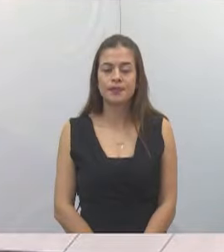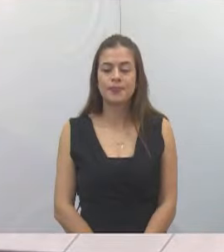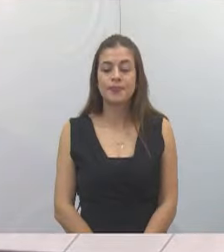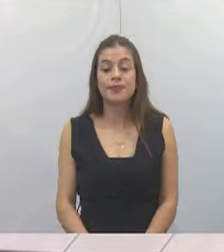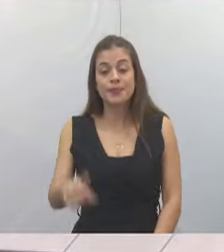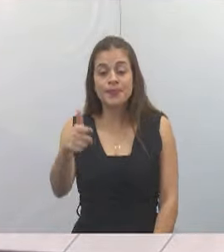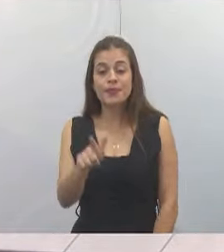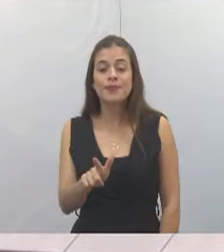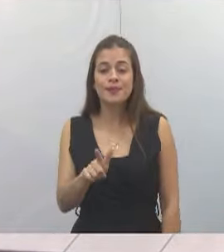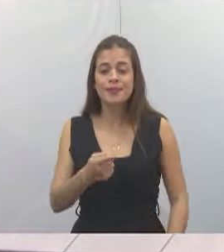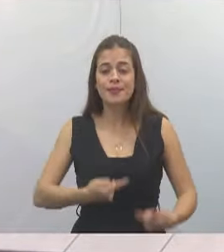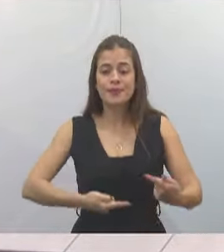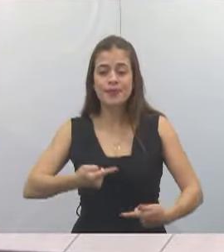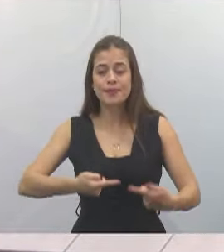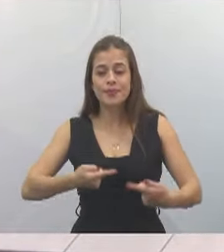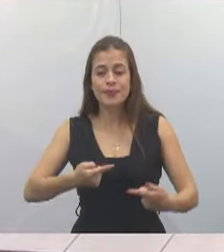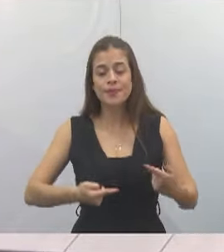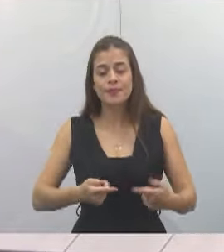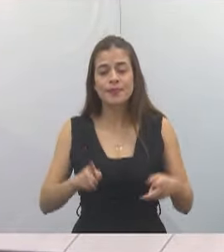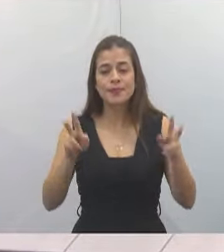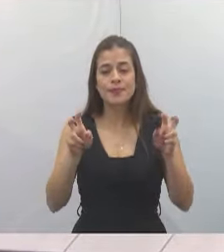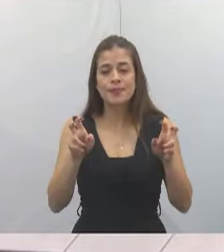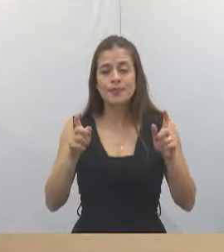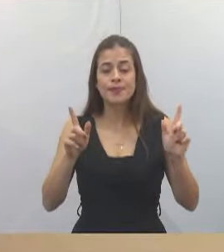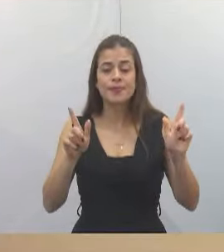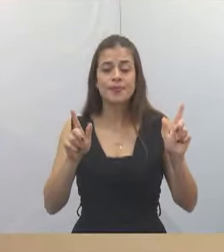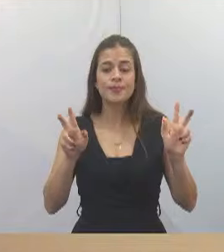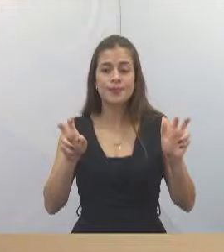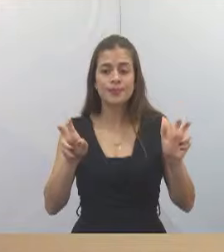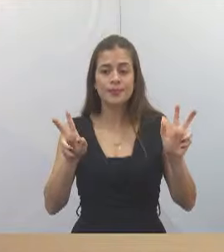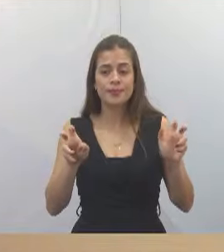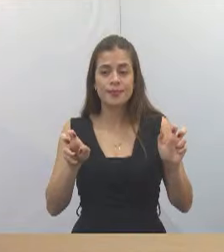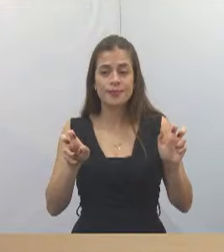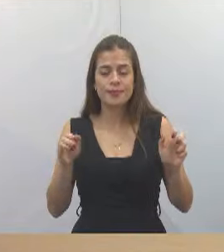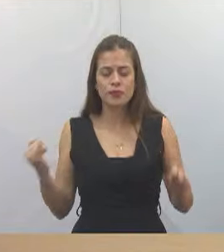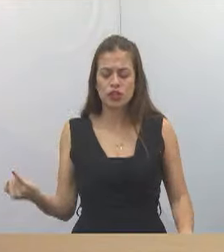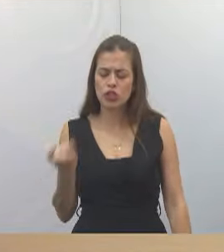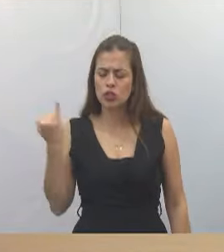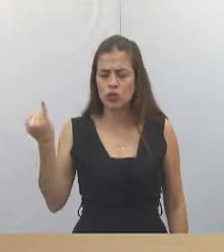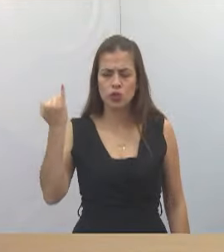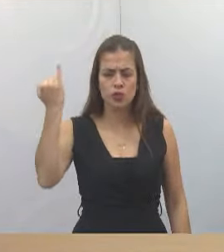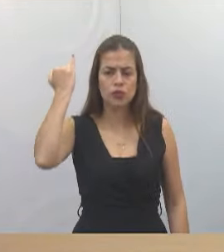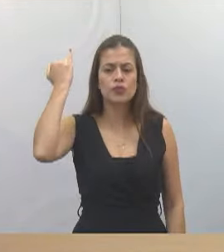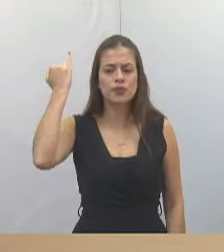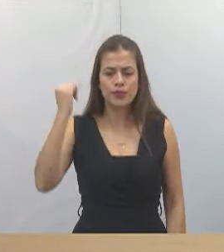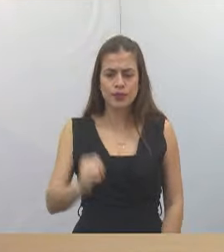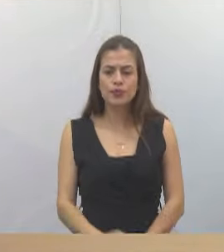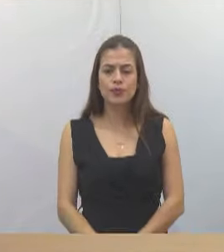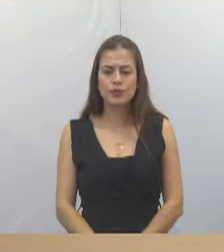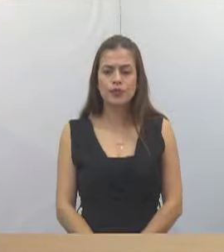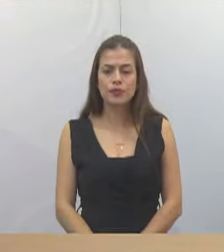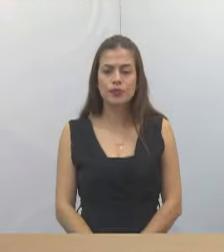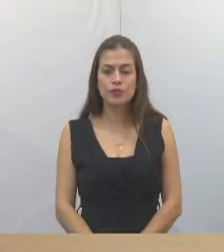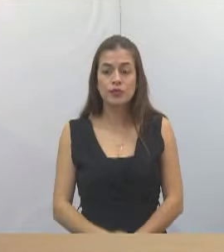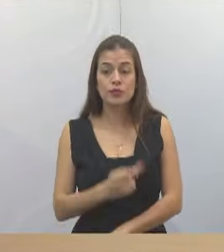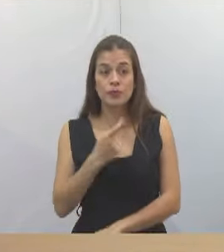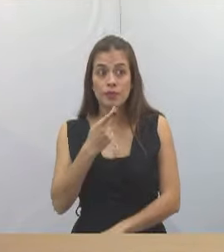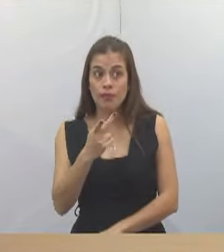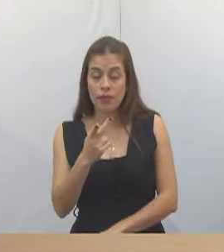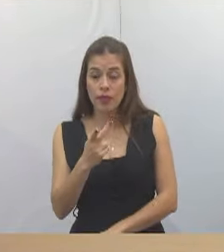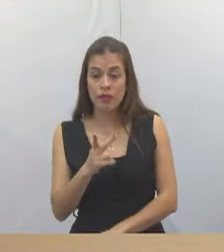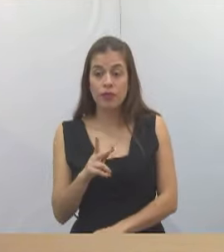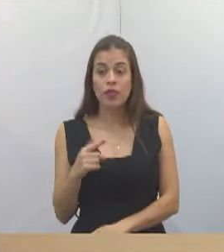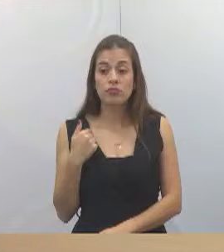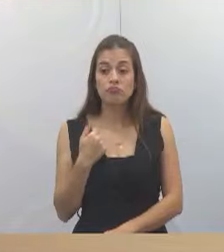Mais uma vez, debatendo a respeito de um tema muito importante, que fala a respeito